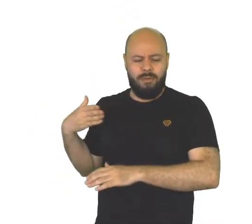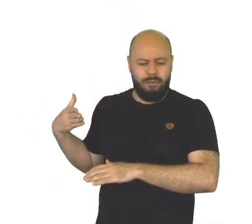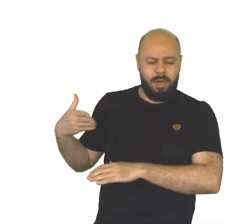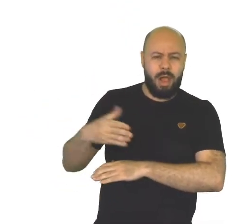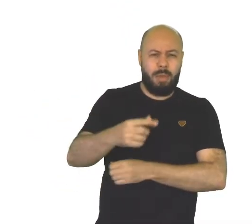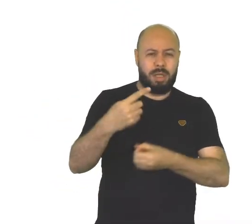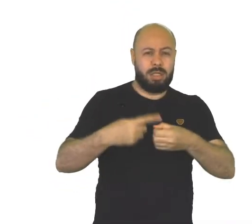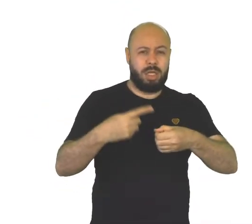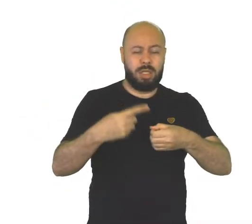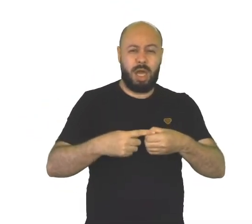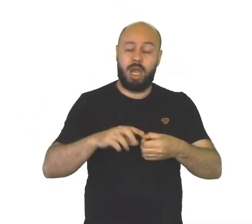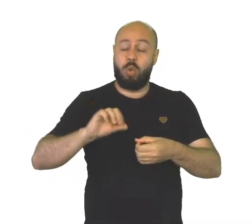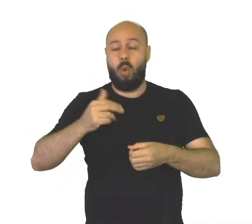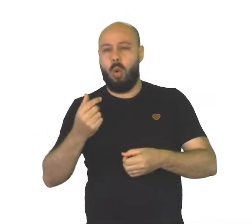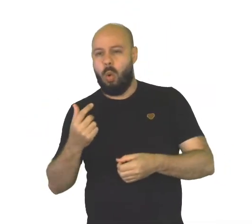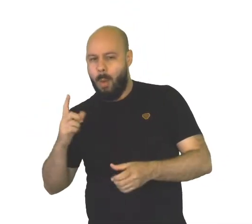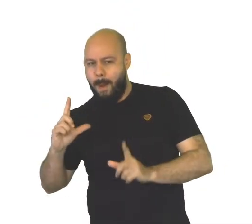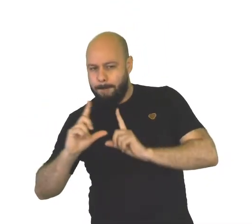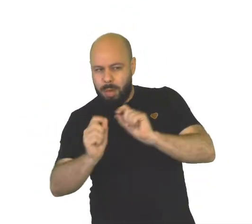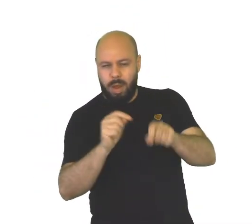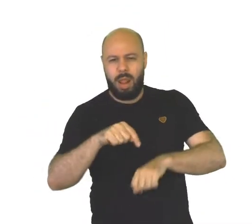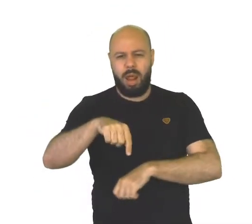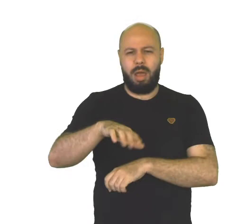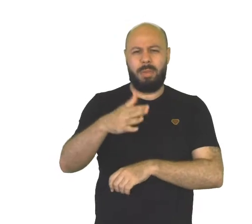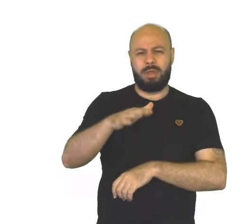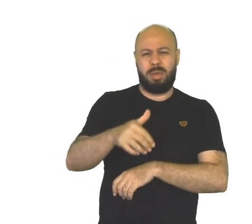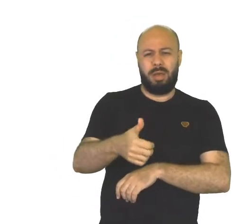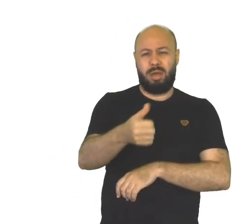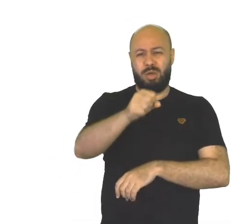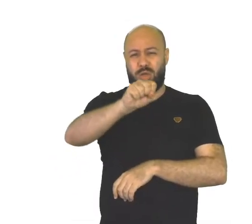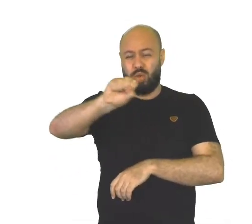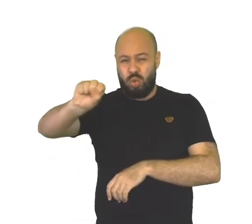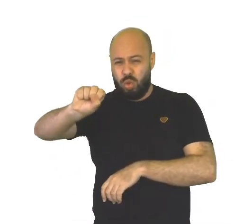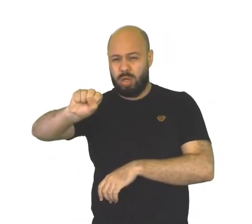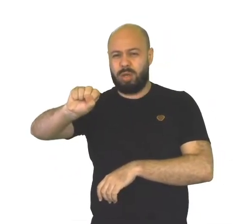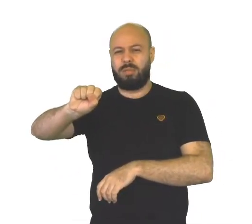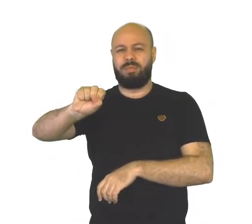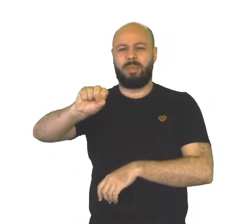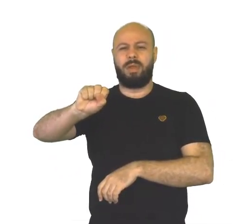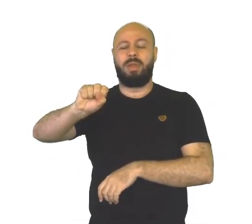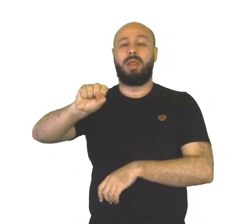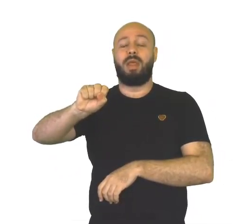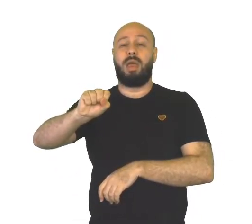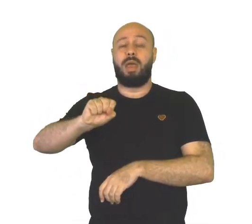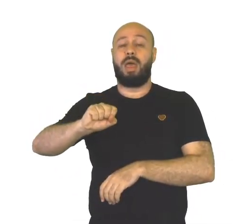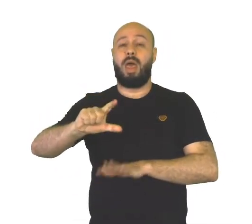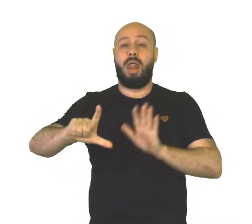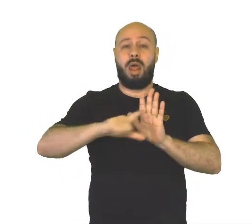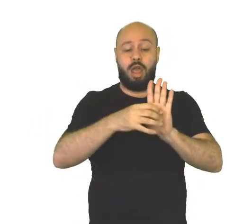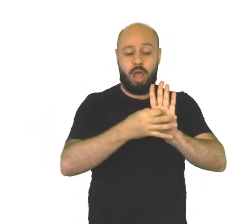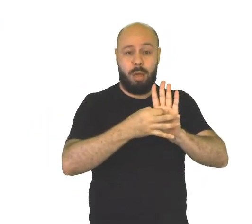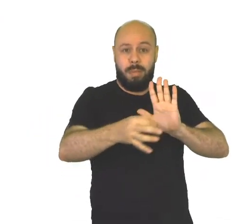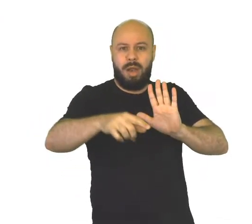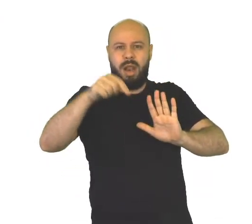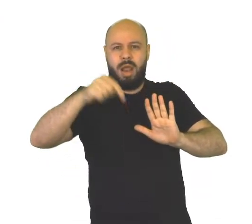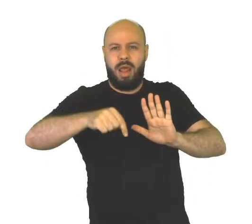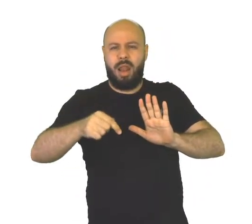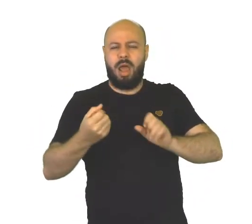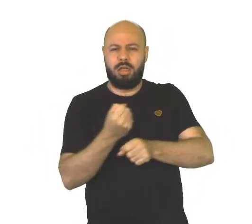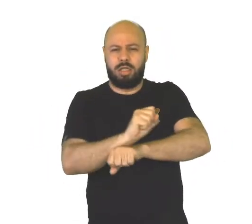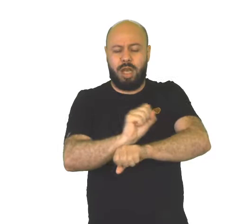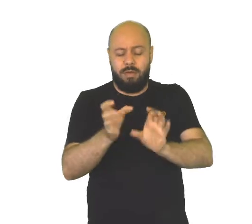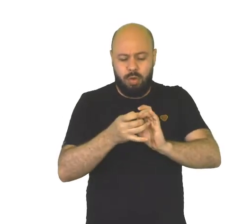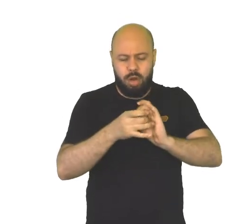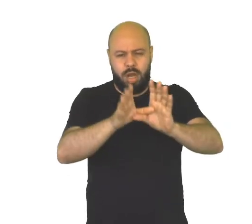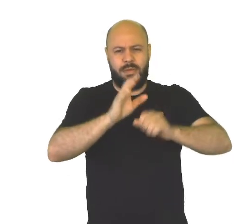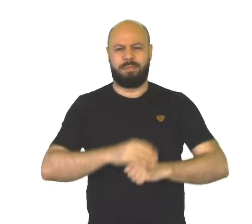busca de uma vida melhor. E em 1888, finalmente a escravidão foi proibida e todos os escravos foram